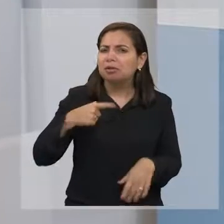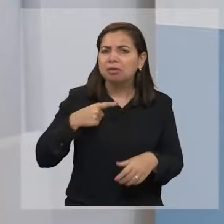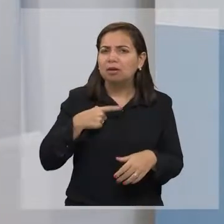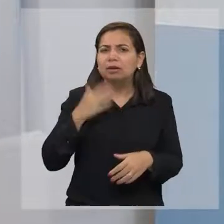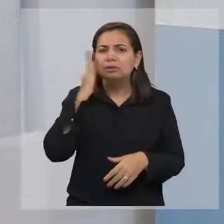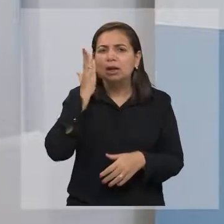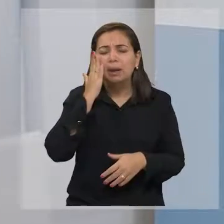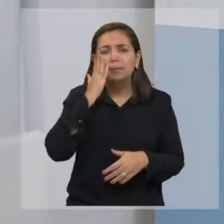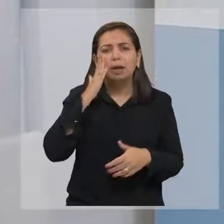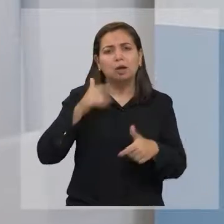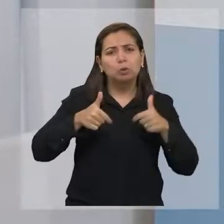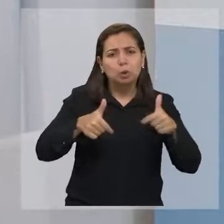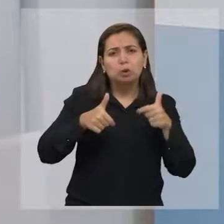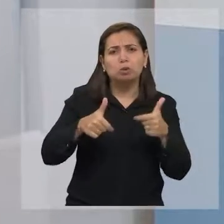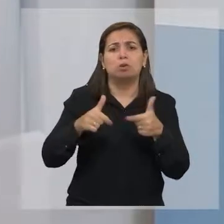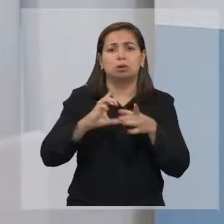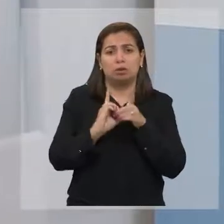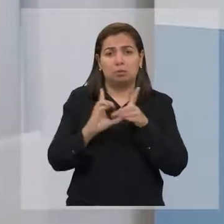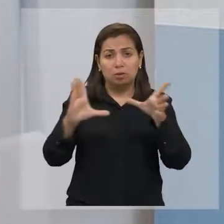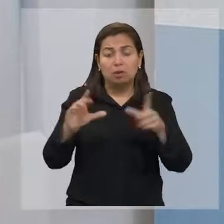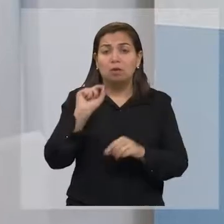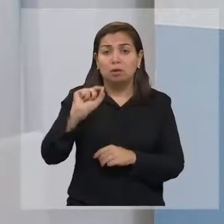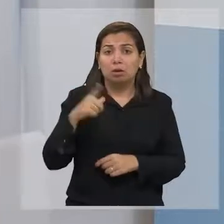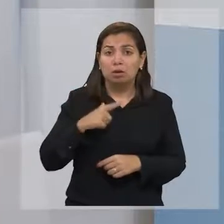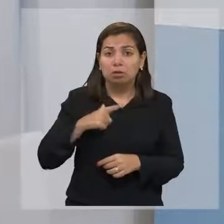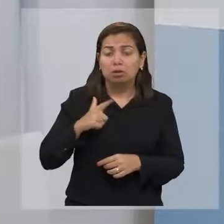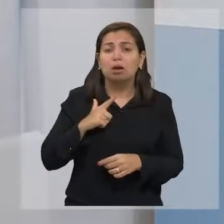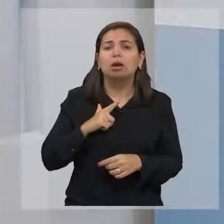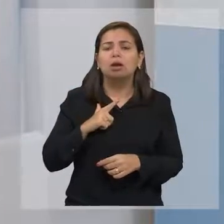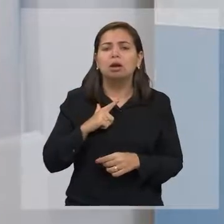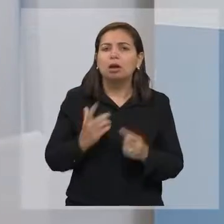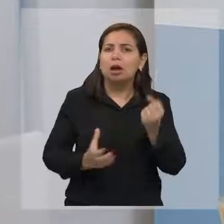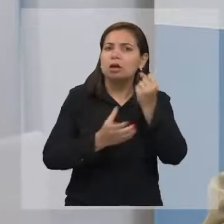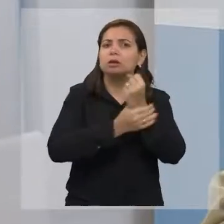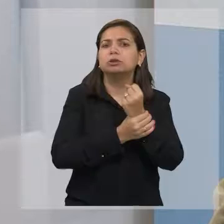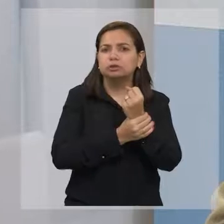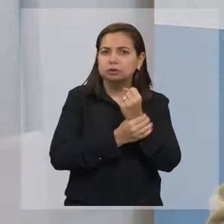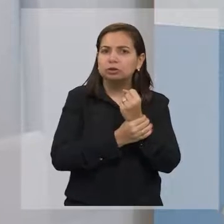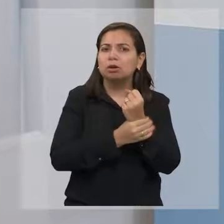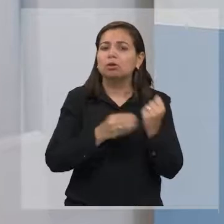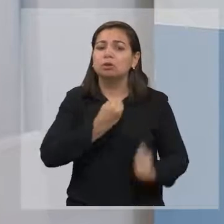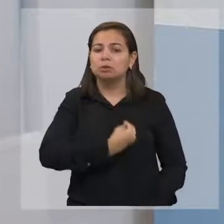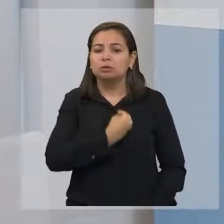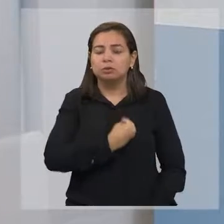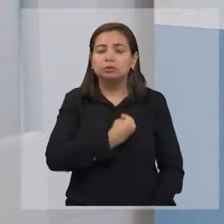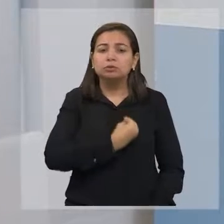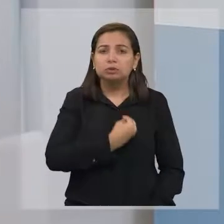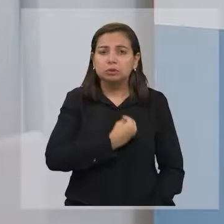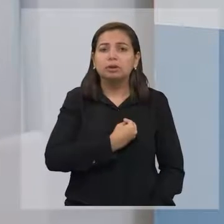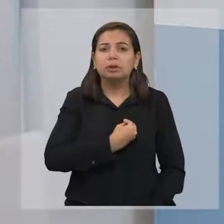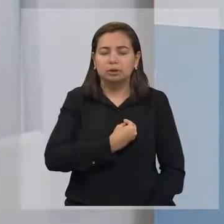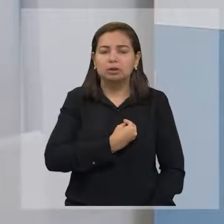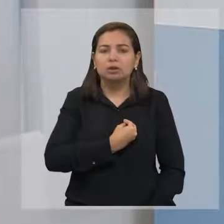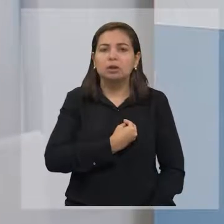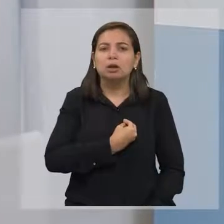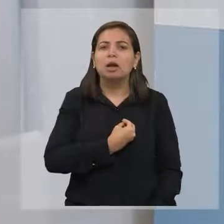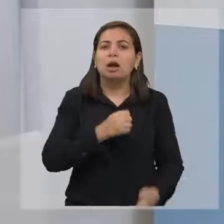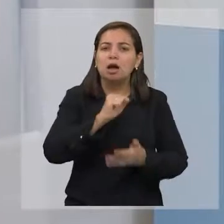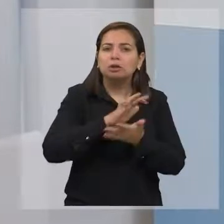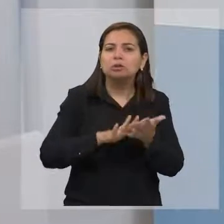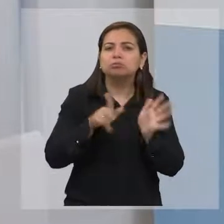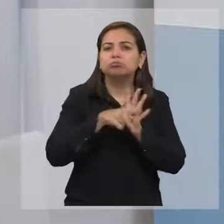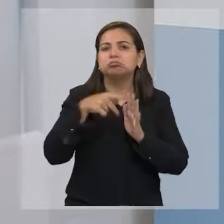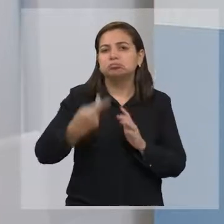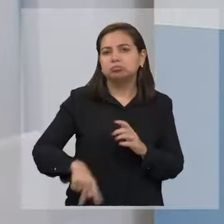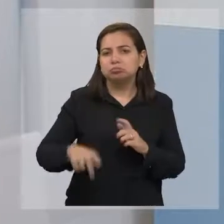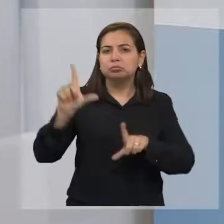democracia que é proporcionado, garantido pela existência, pelas atividades da TV Fortaleza